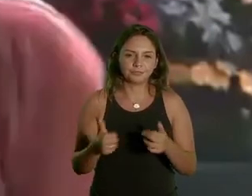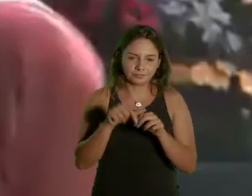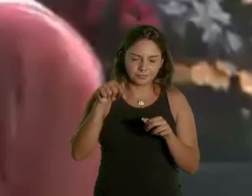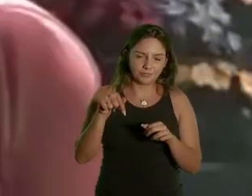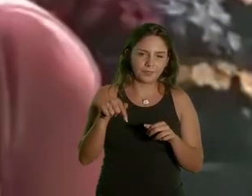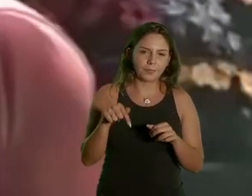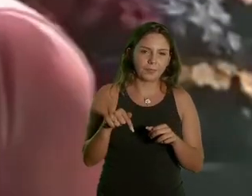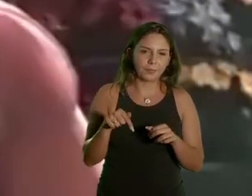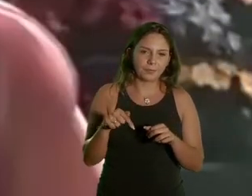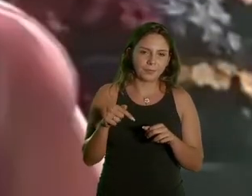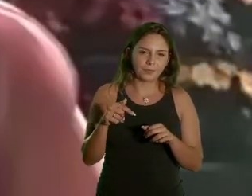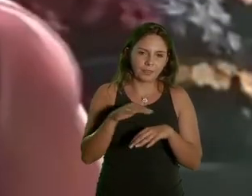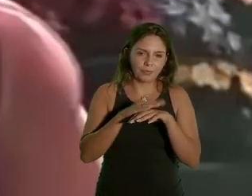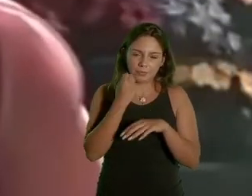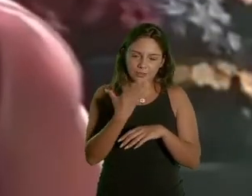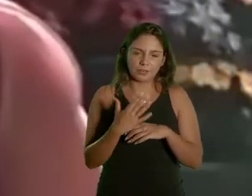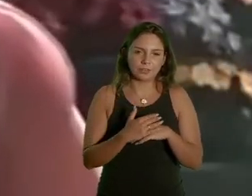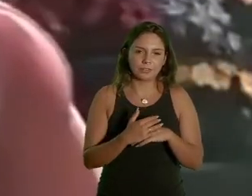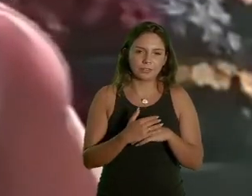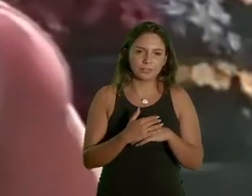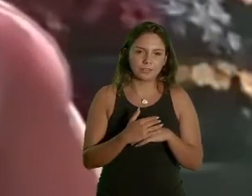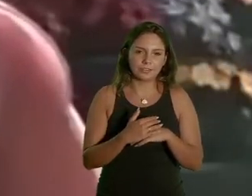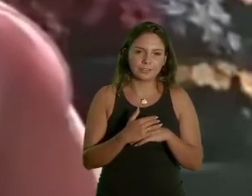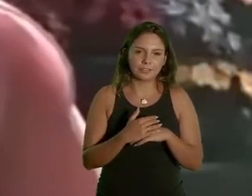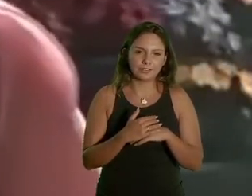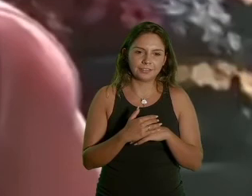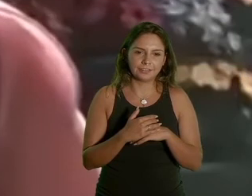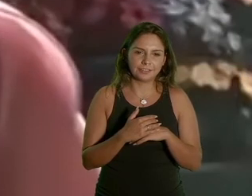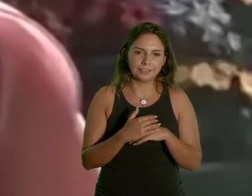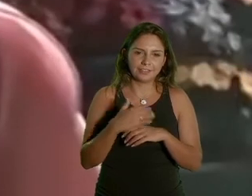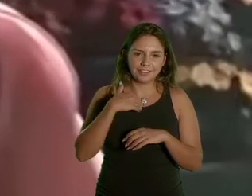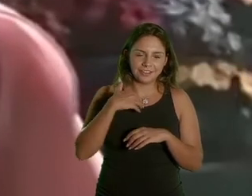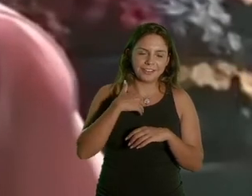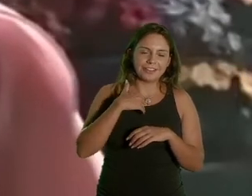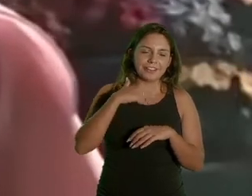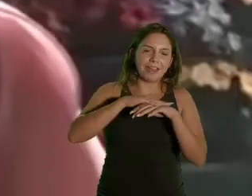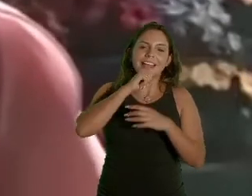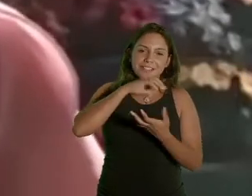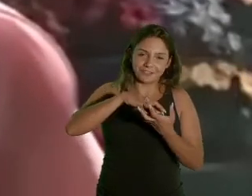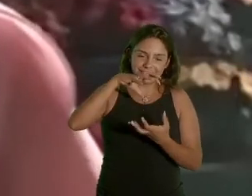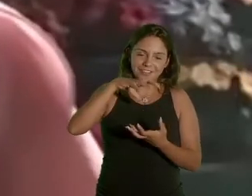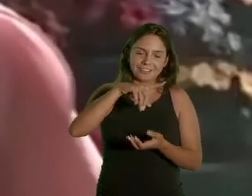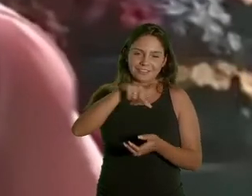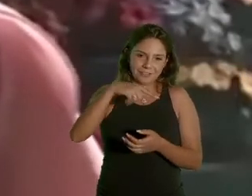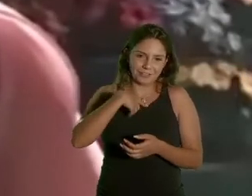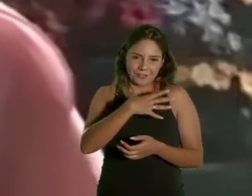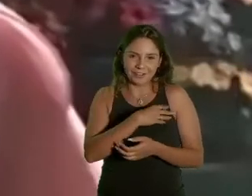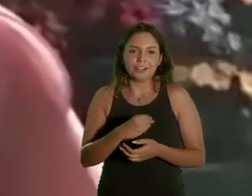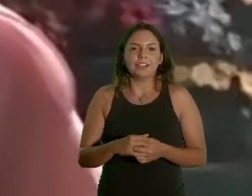aqui nessa prosa boa. Eu, a coroa, como se o Rafael fosse meu neto e o meu